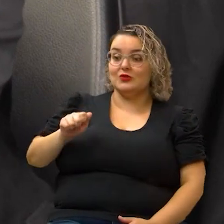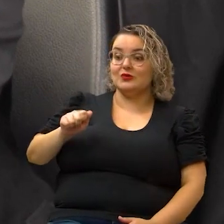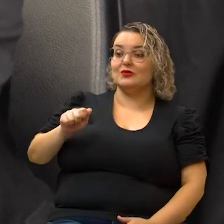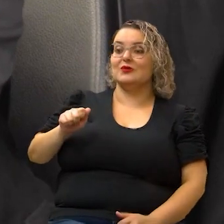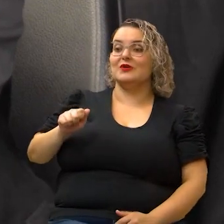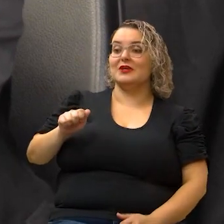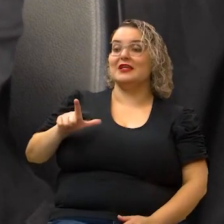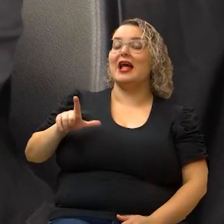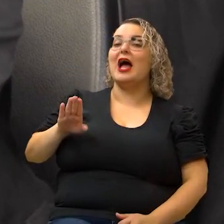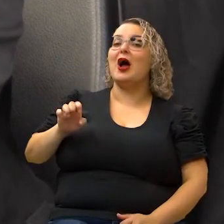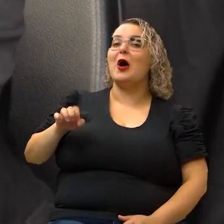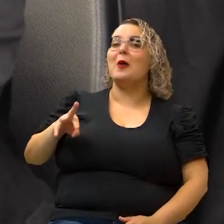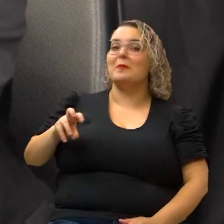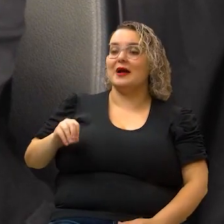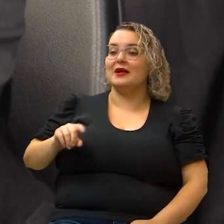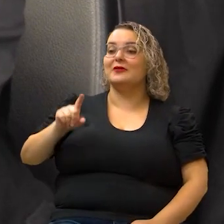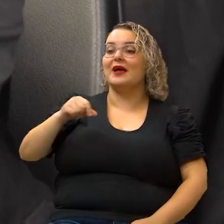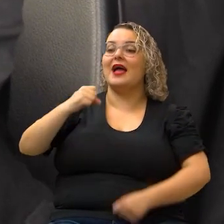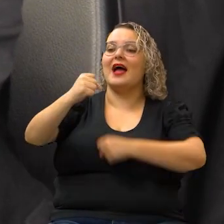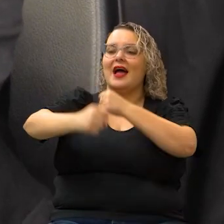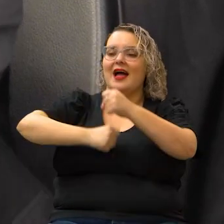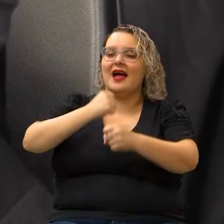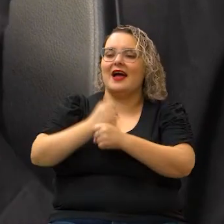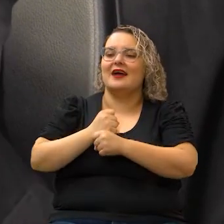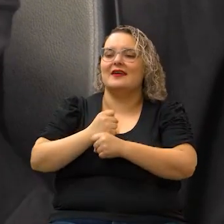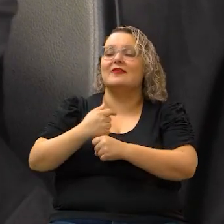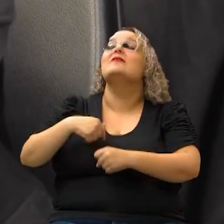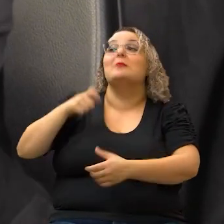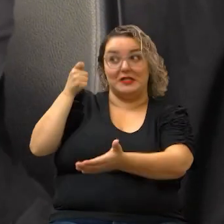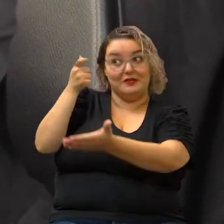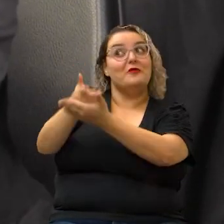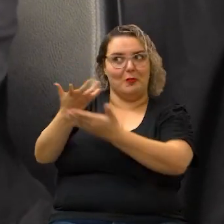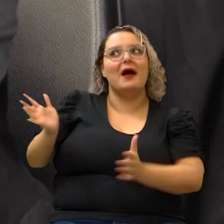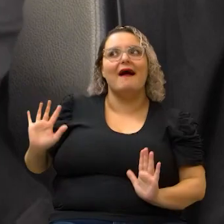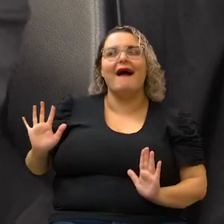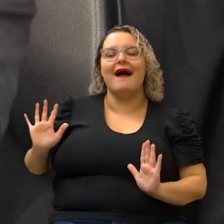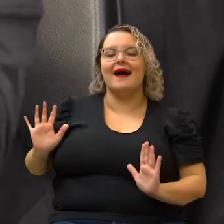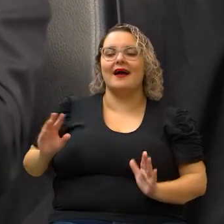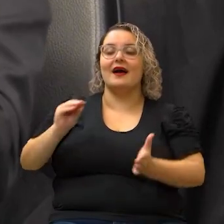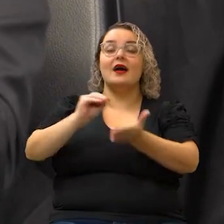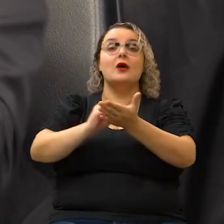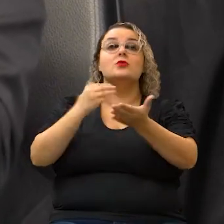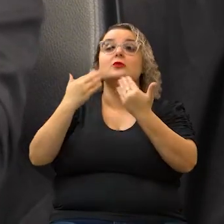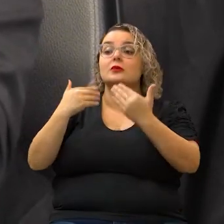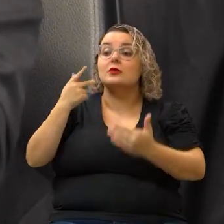dízimo judaico é anual, hein? Não é mensal, não. Falei, não, mas eu vou pagar. Falei para ele. Foi a